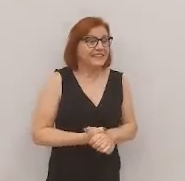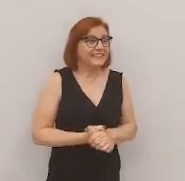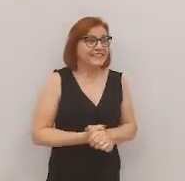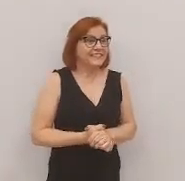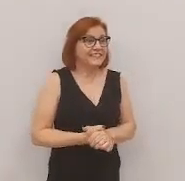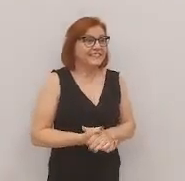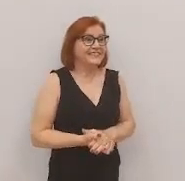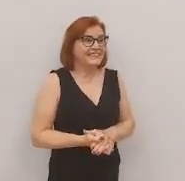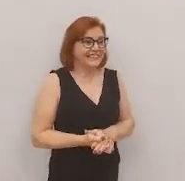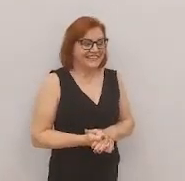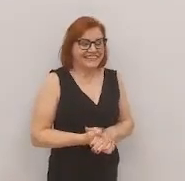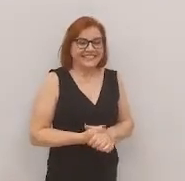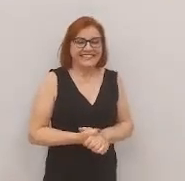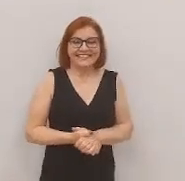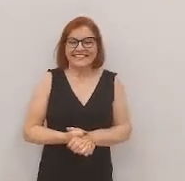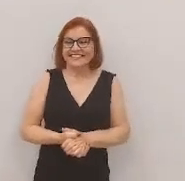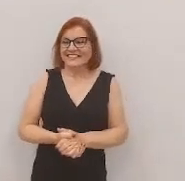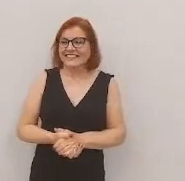Posso?